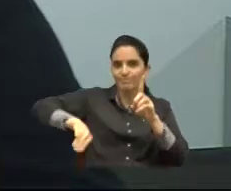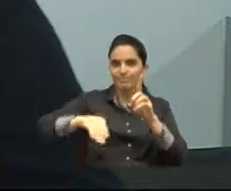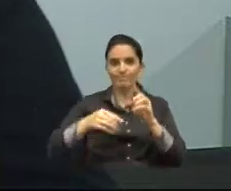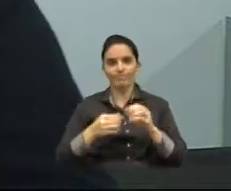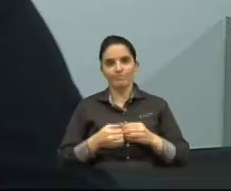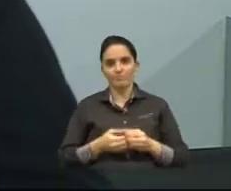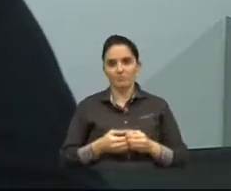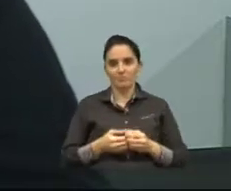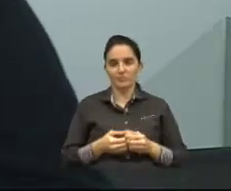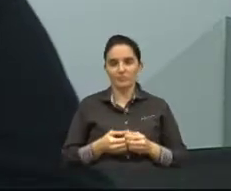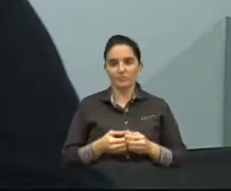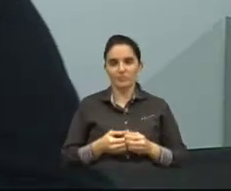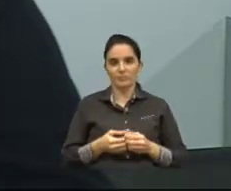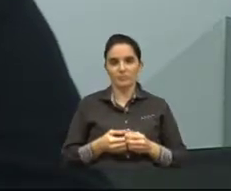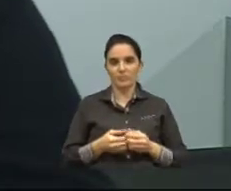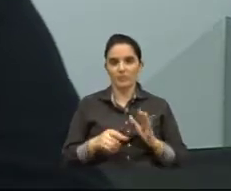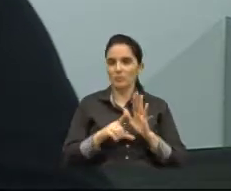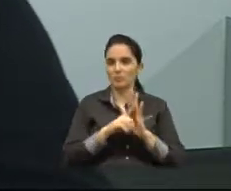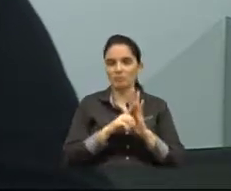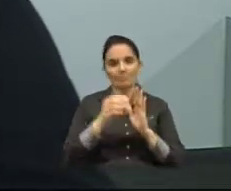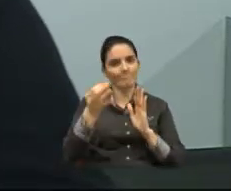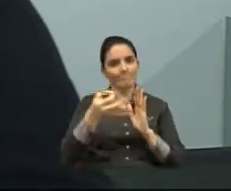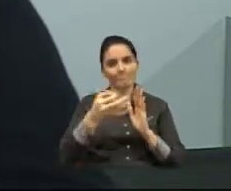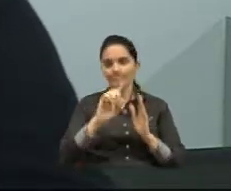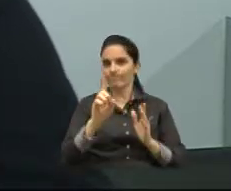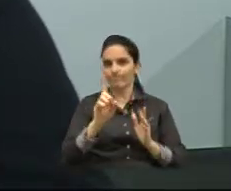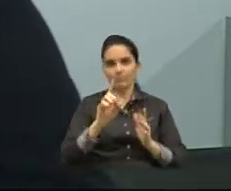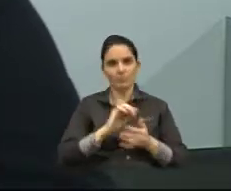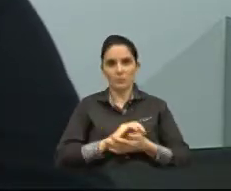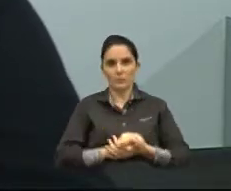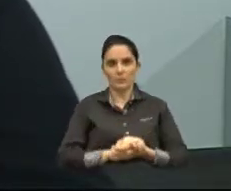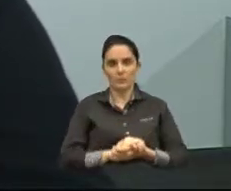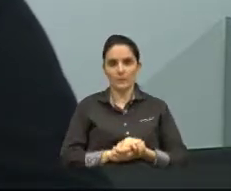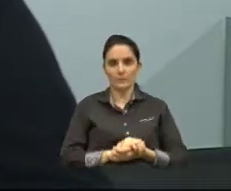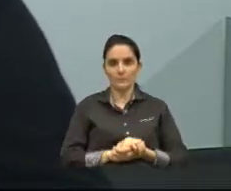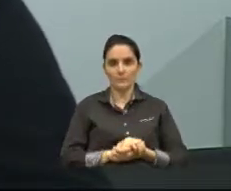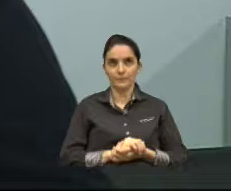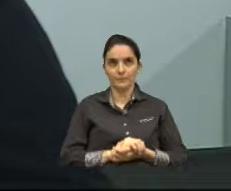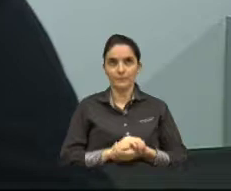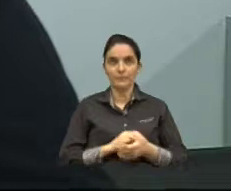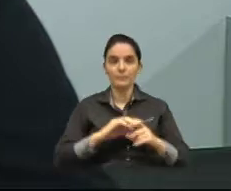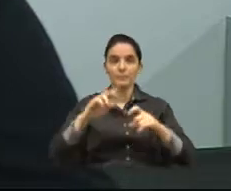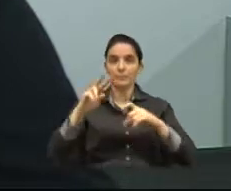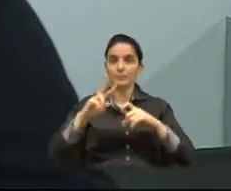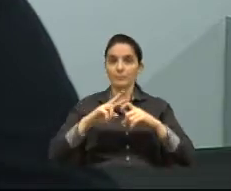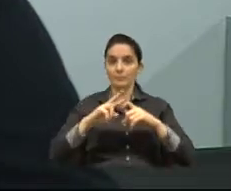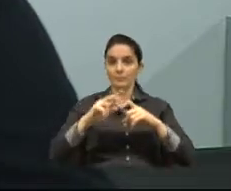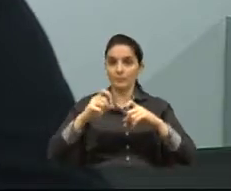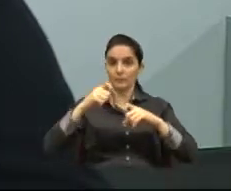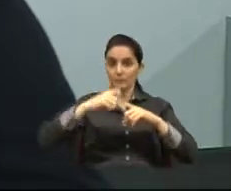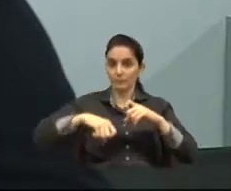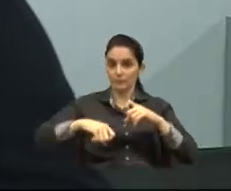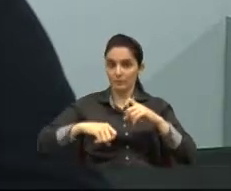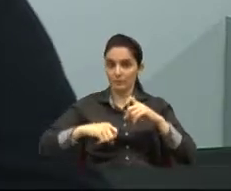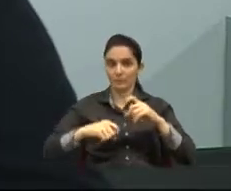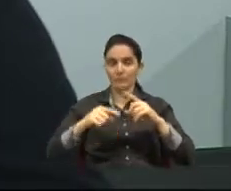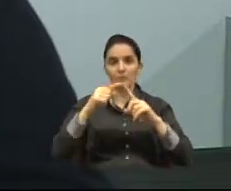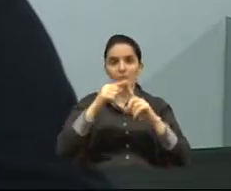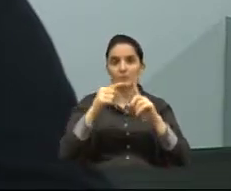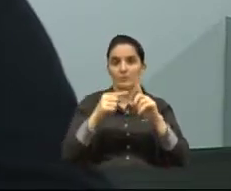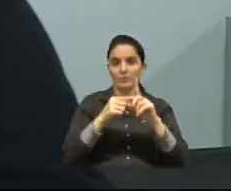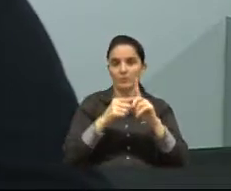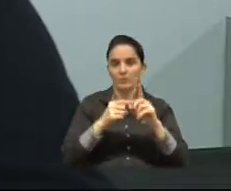é abordado. A questão de ideologia de gênero traz consigo uma pedagogia que busca impor uma teoria